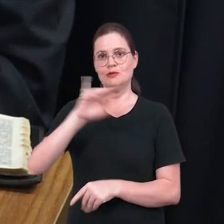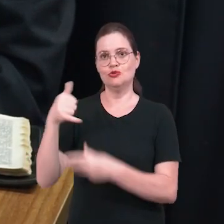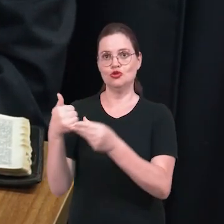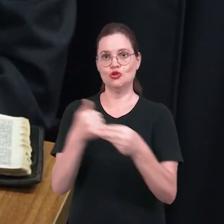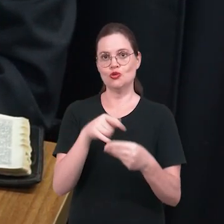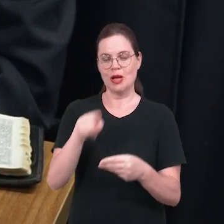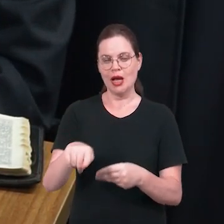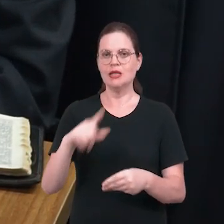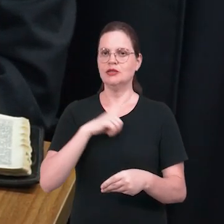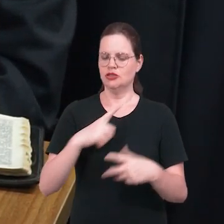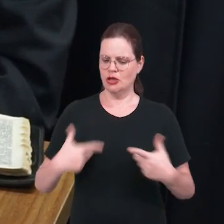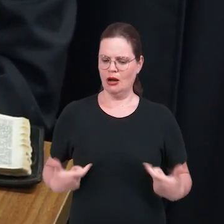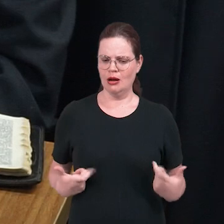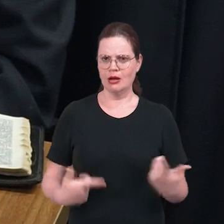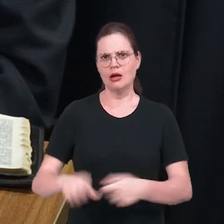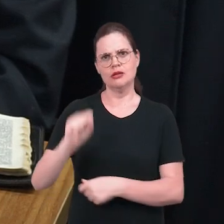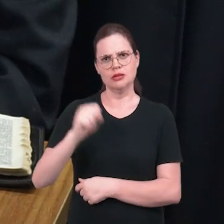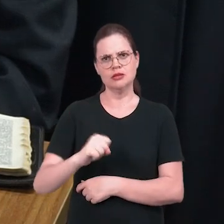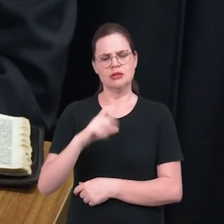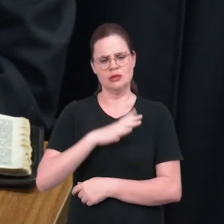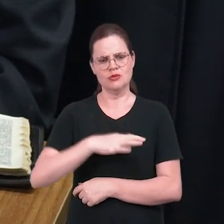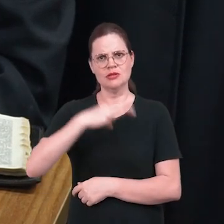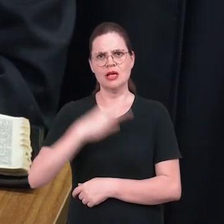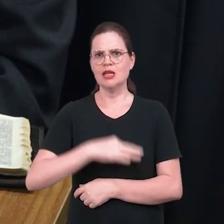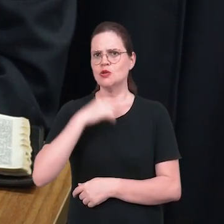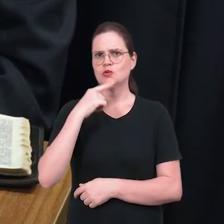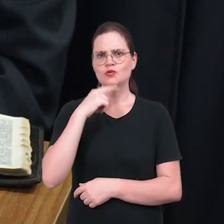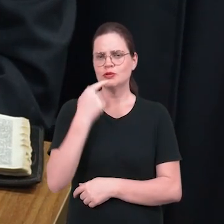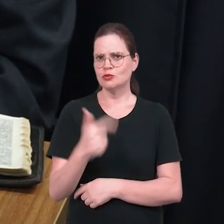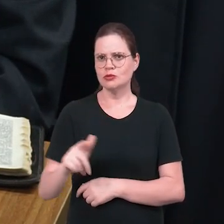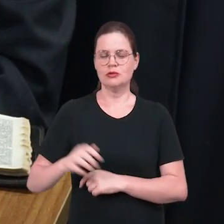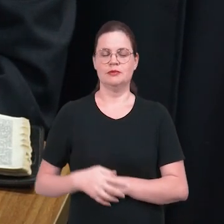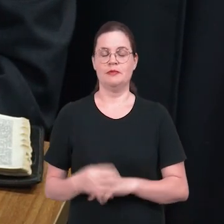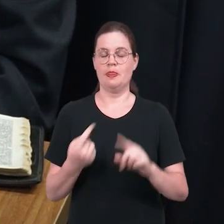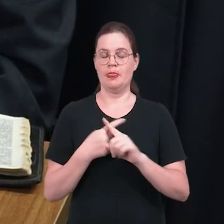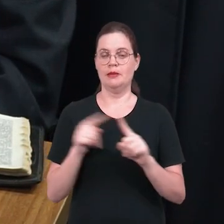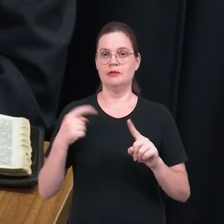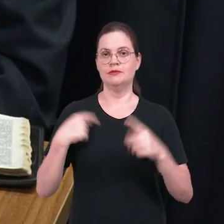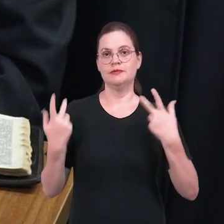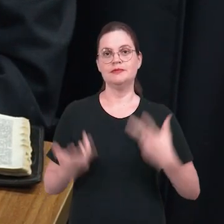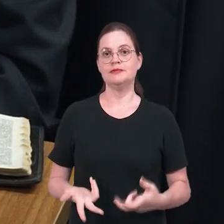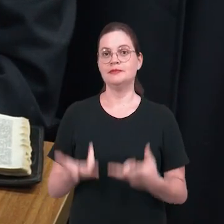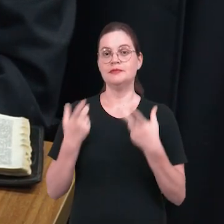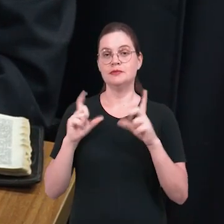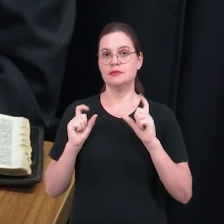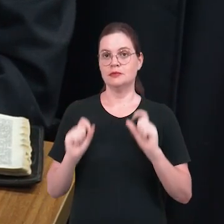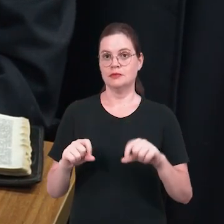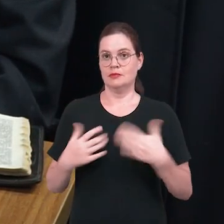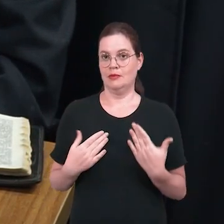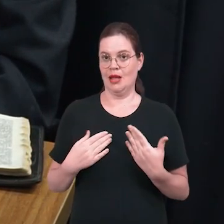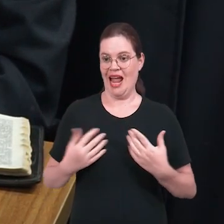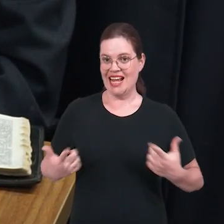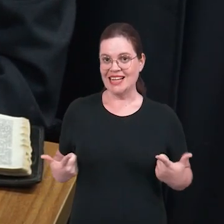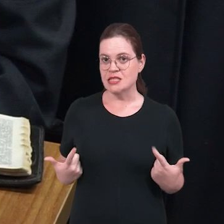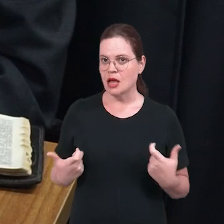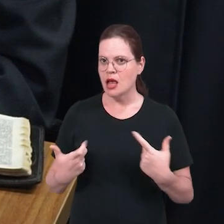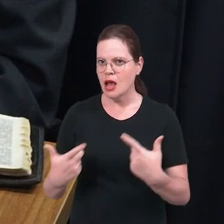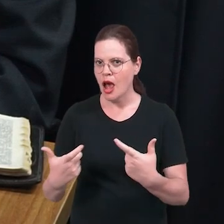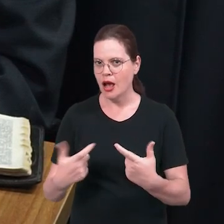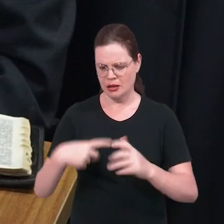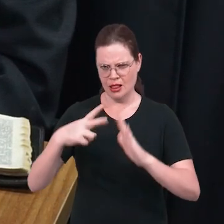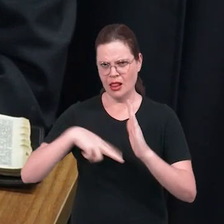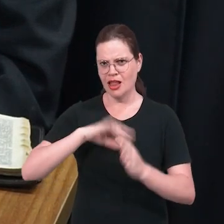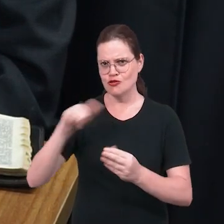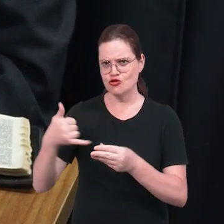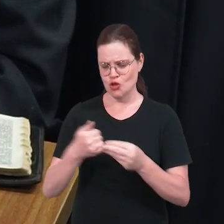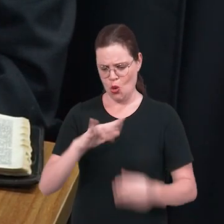Josué era um homem aguerrido? Era, não tem a menor dúvida. Você vê na Bíblia as guerras que Josué impetrou. A